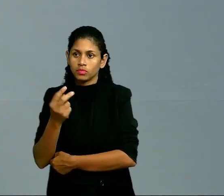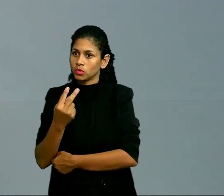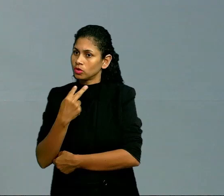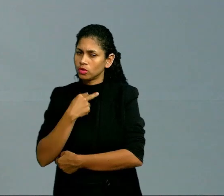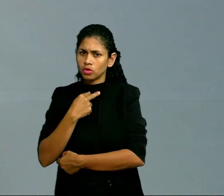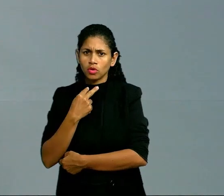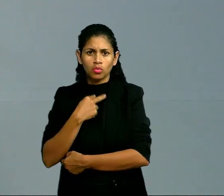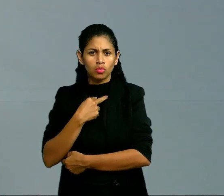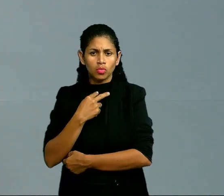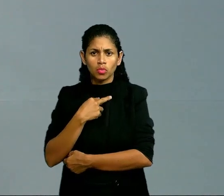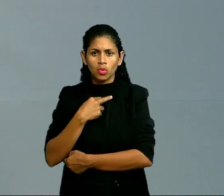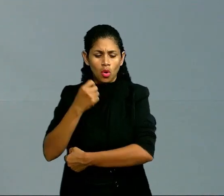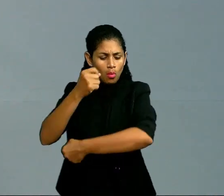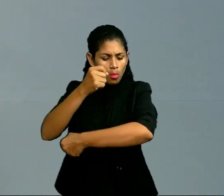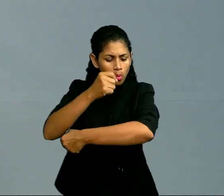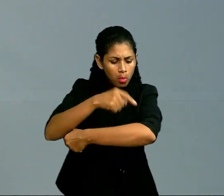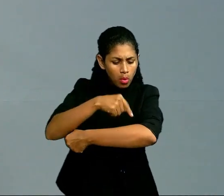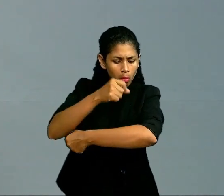direto um soro, né?